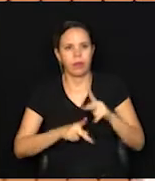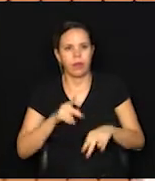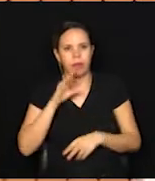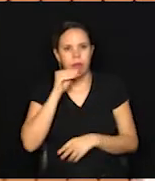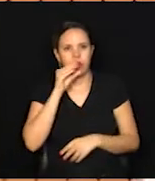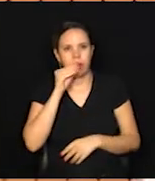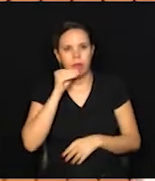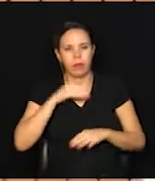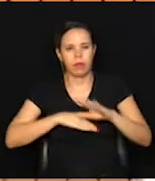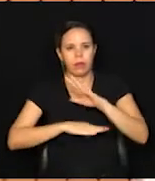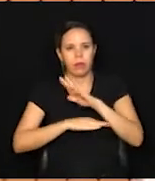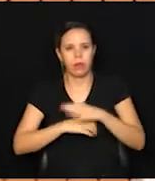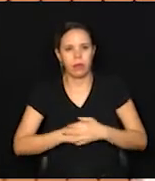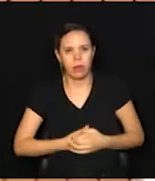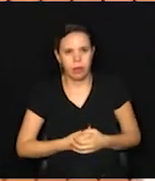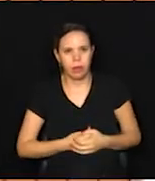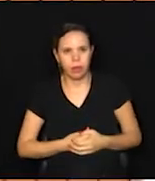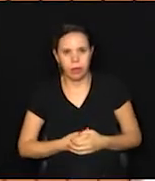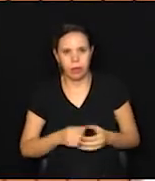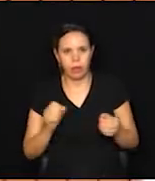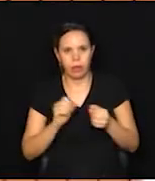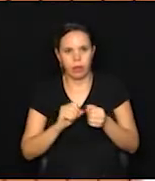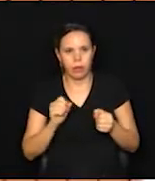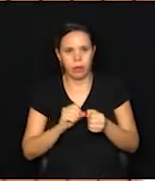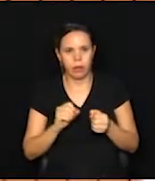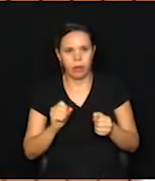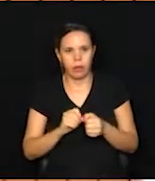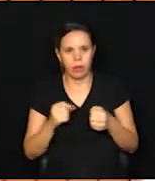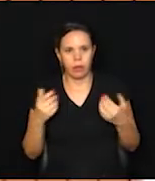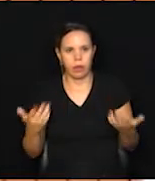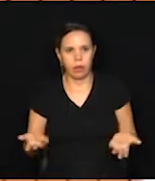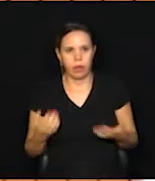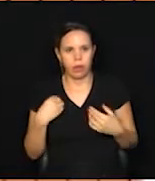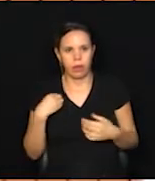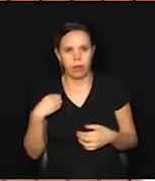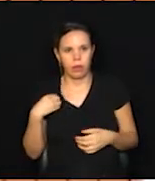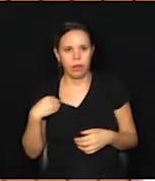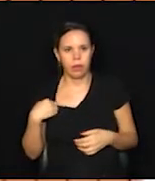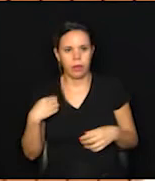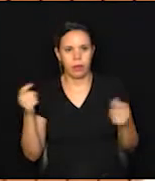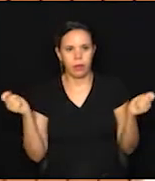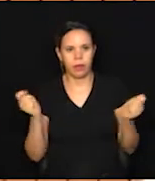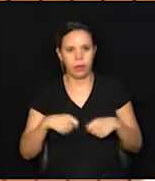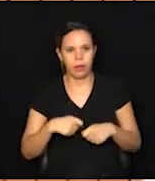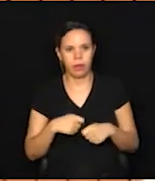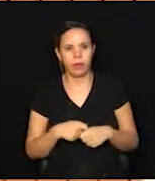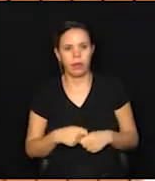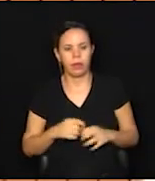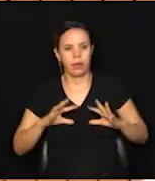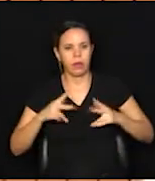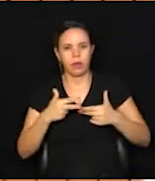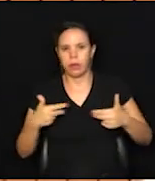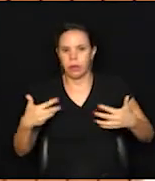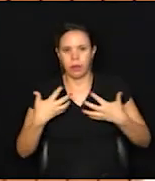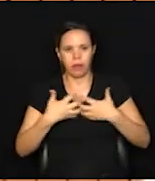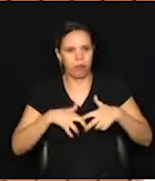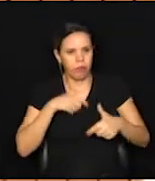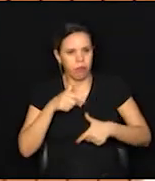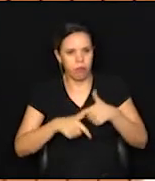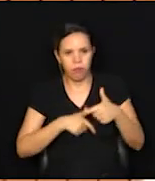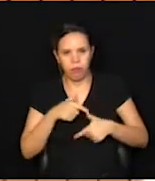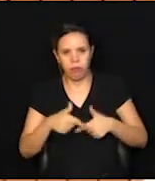da Câmara Municipal que fazem, né, o possível e impossível para que essas reuniões elas se